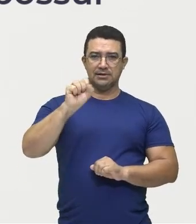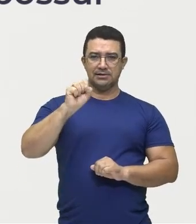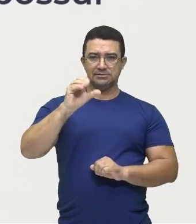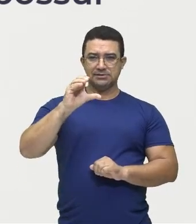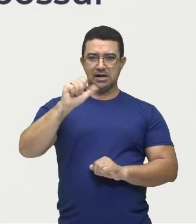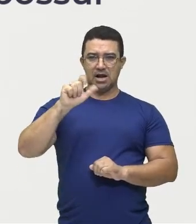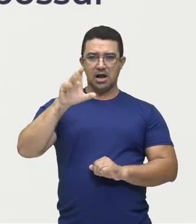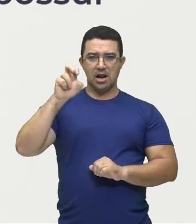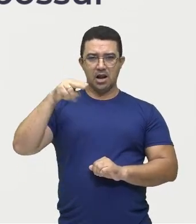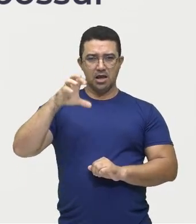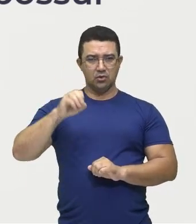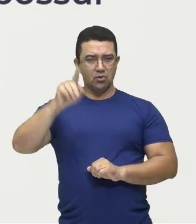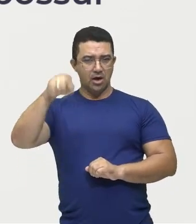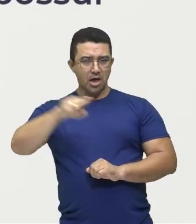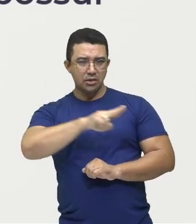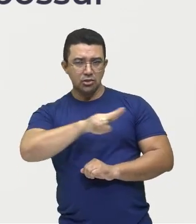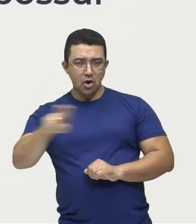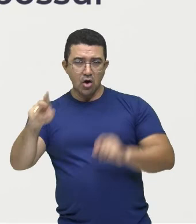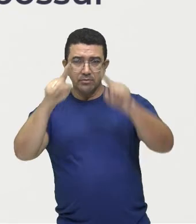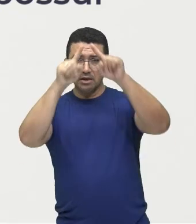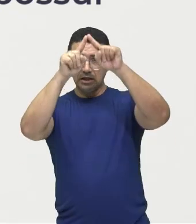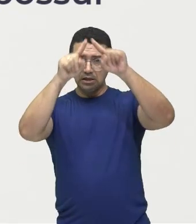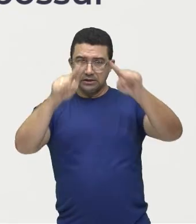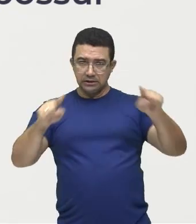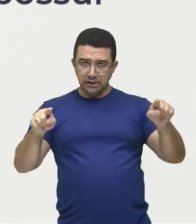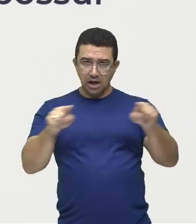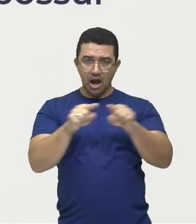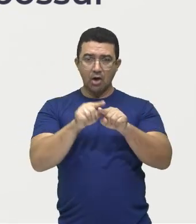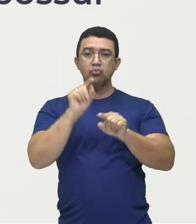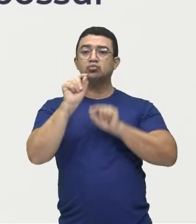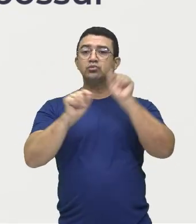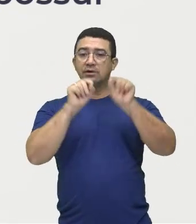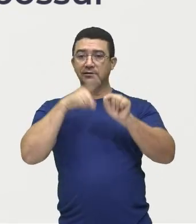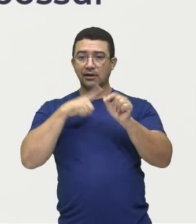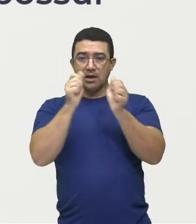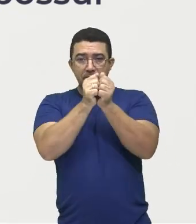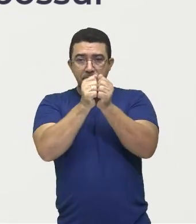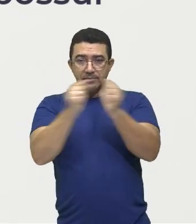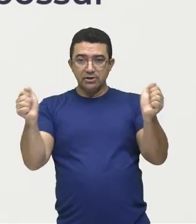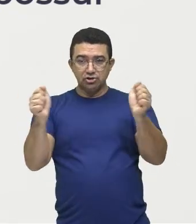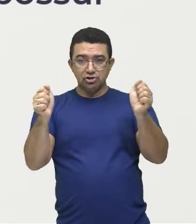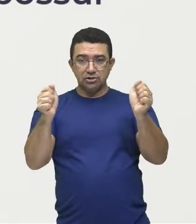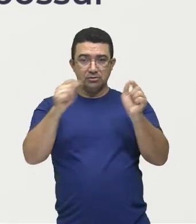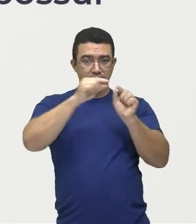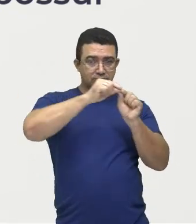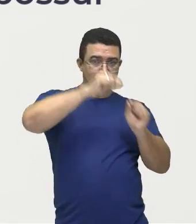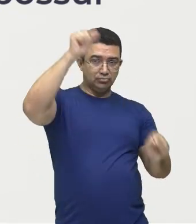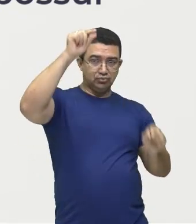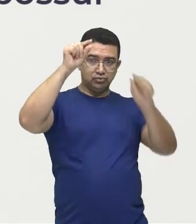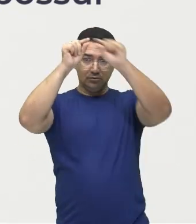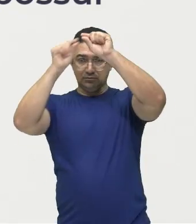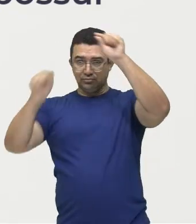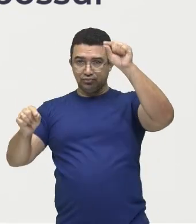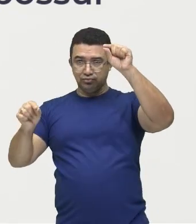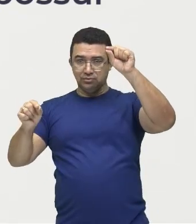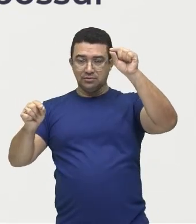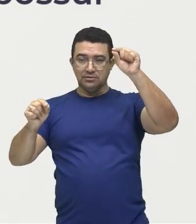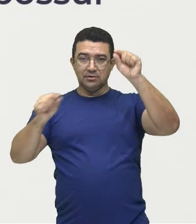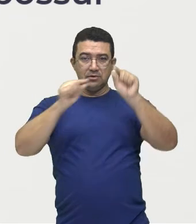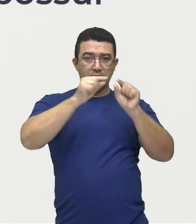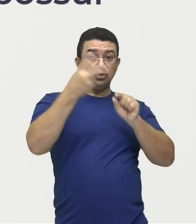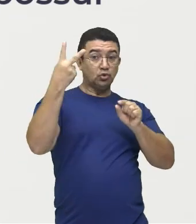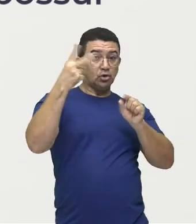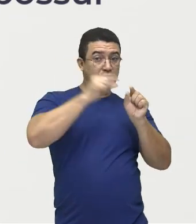Escaleno é o nome de um triângulo que possui as medidas de dois lados iguais. Será que